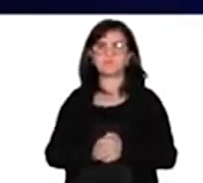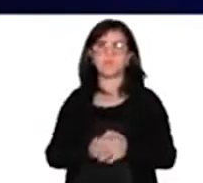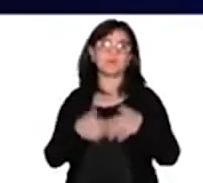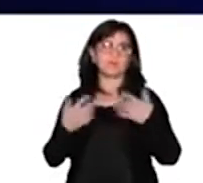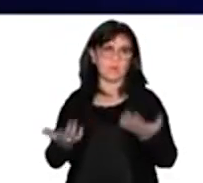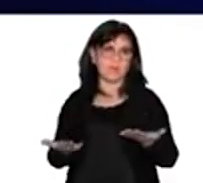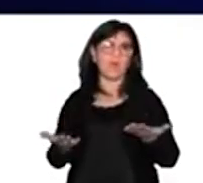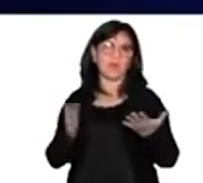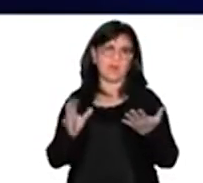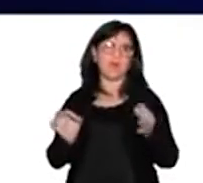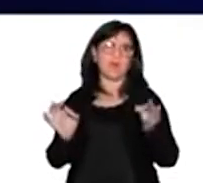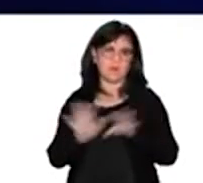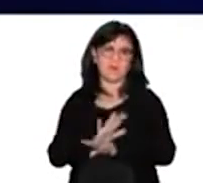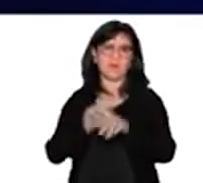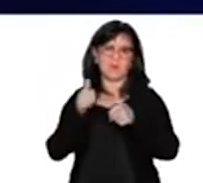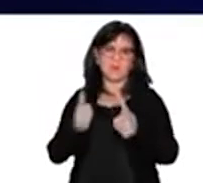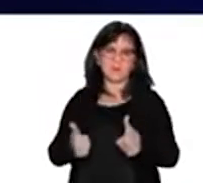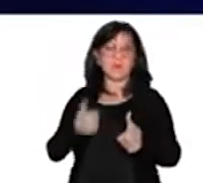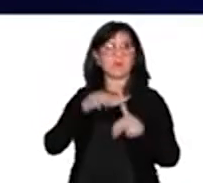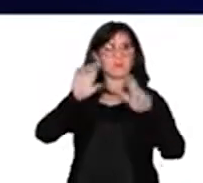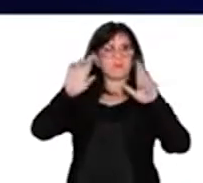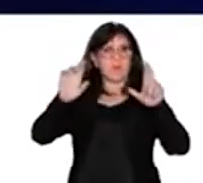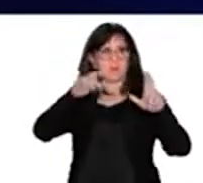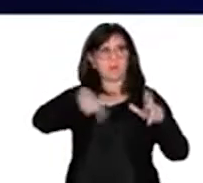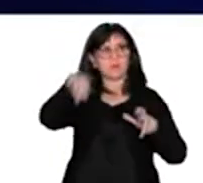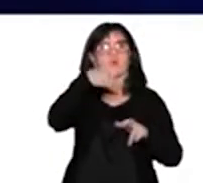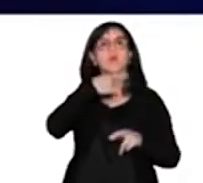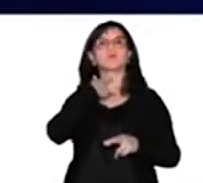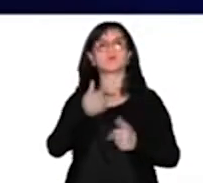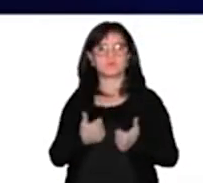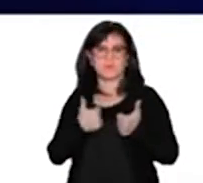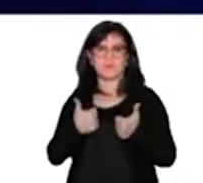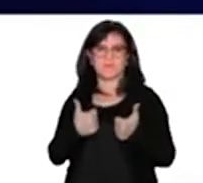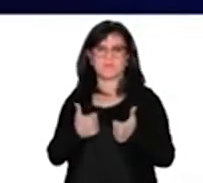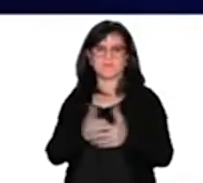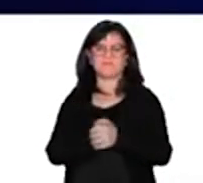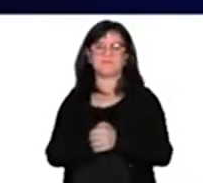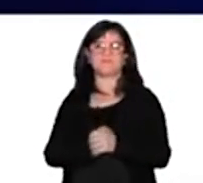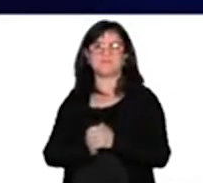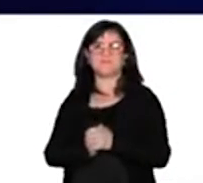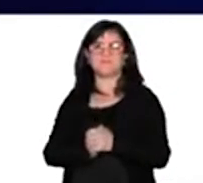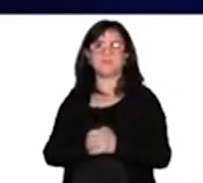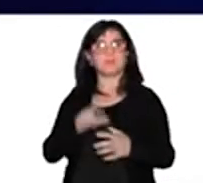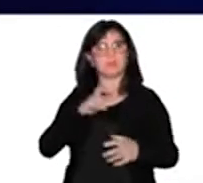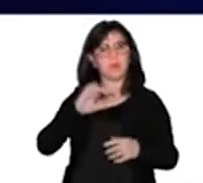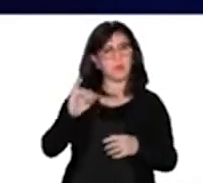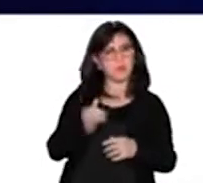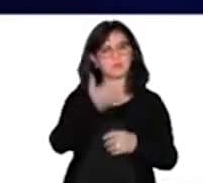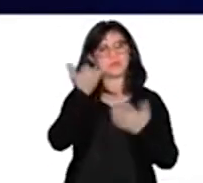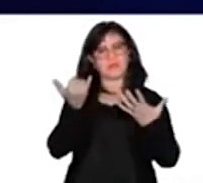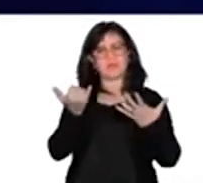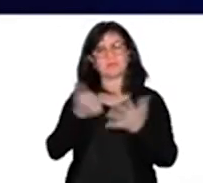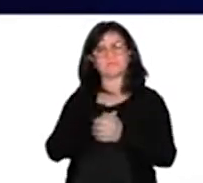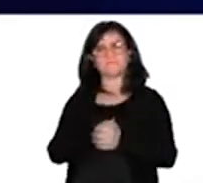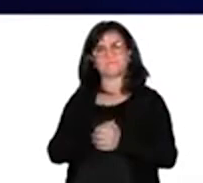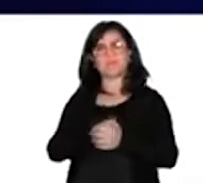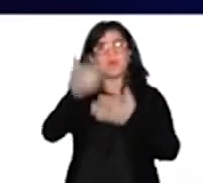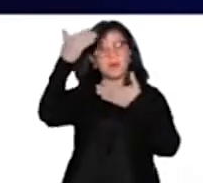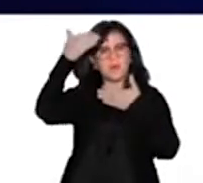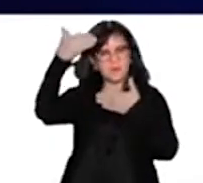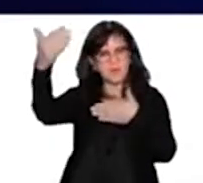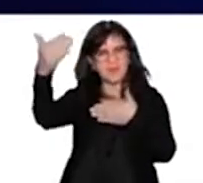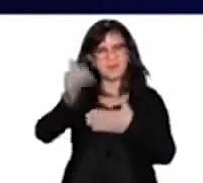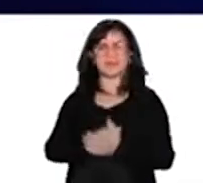Então é isso, pessoal. Espero que vocês tenham gostado e que tenham aproveitado. Muito